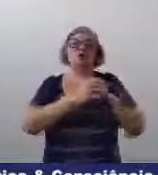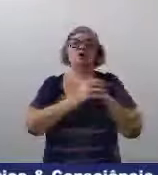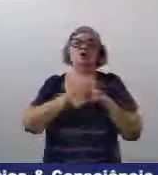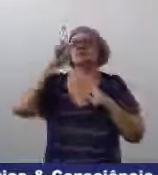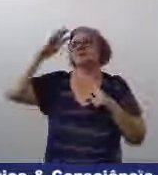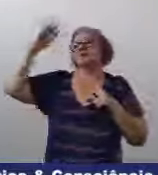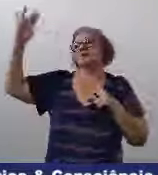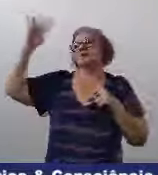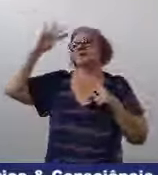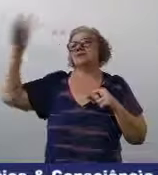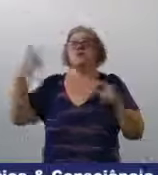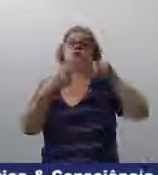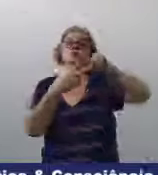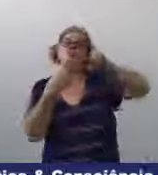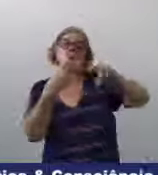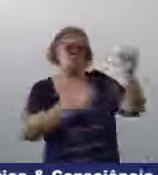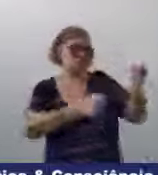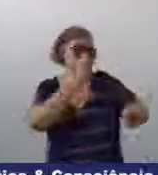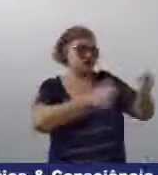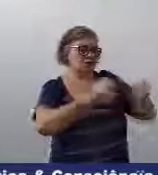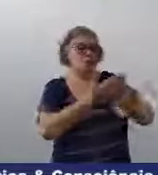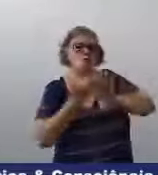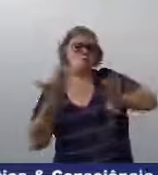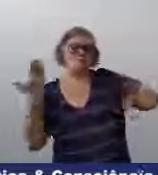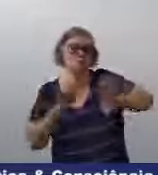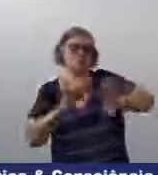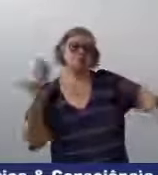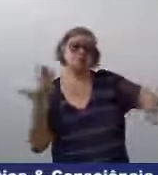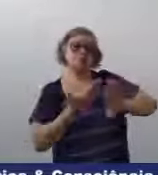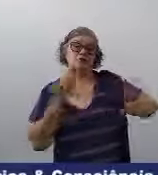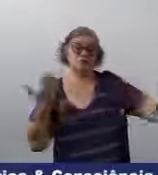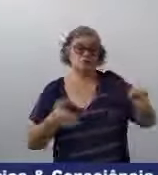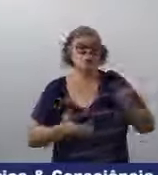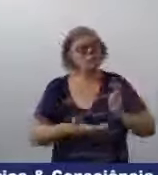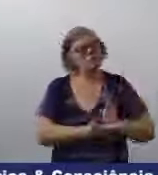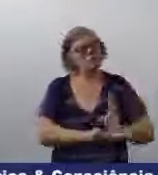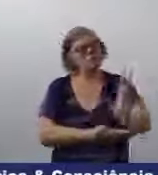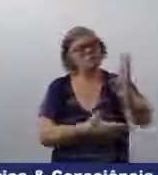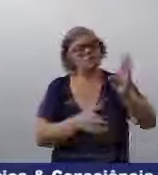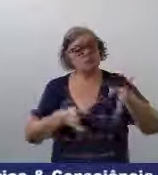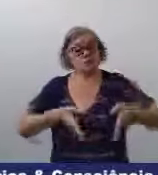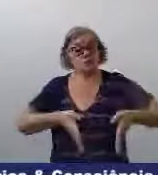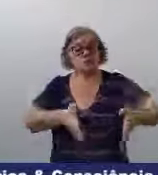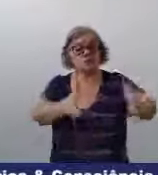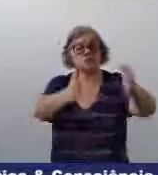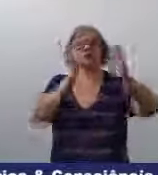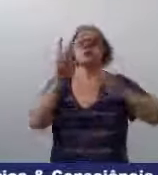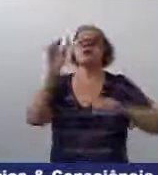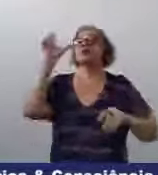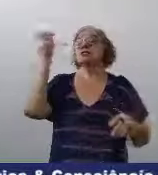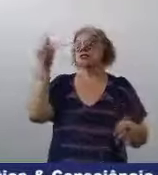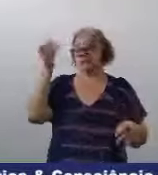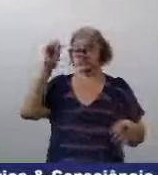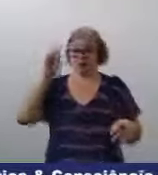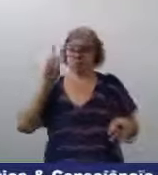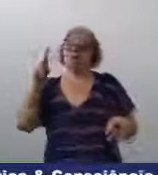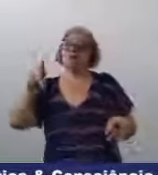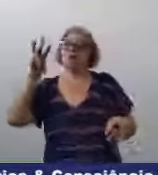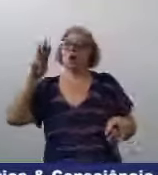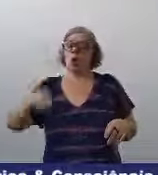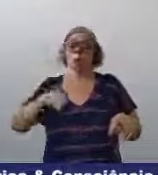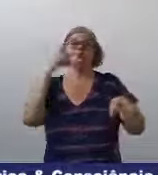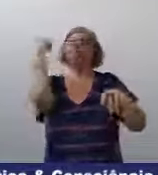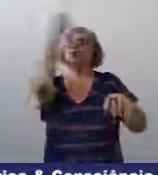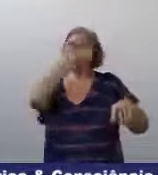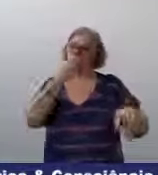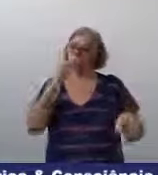fenômenos não locais. Vamos imaginar que dois carros estejam se afastando. na mesma estrada, a 60